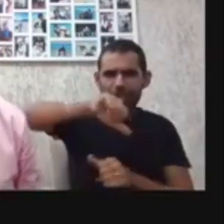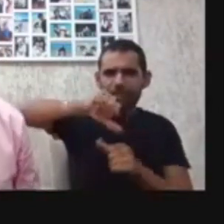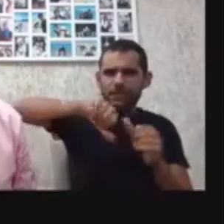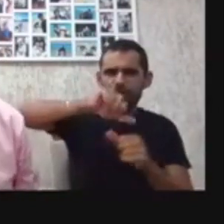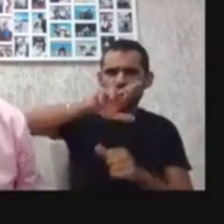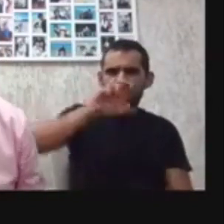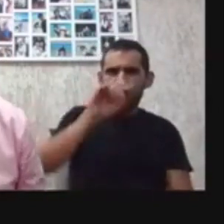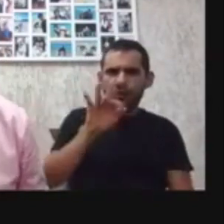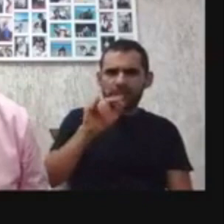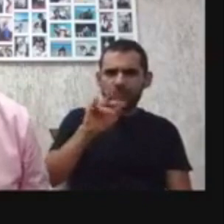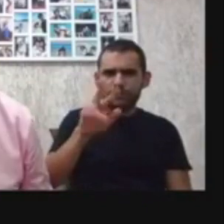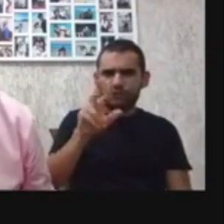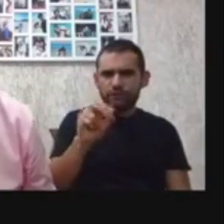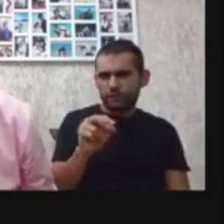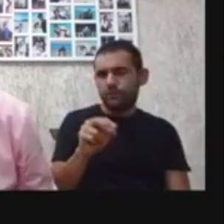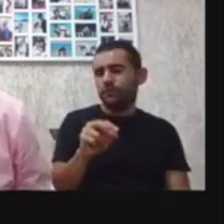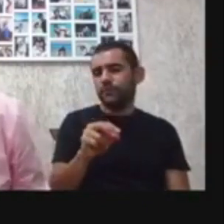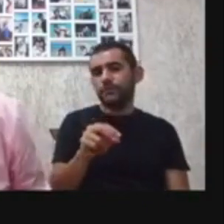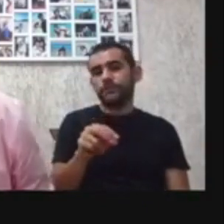perguntar,